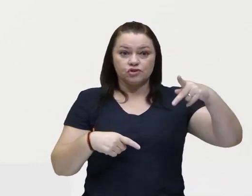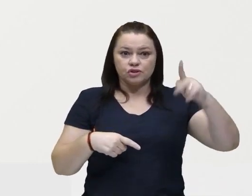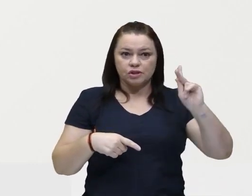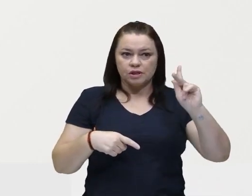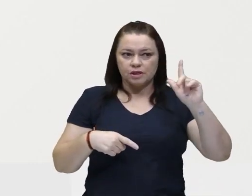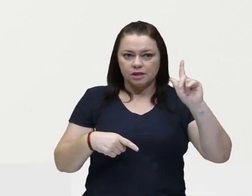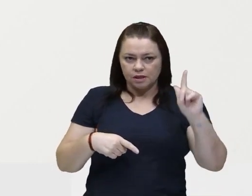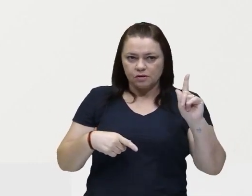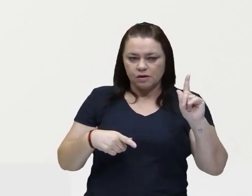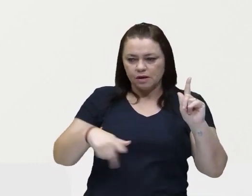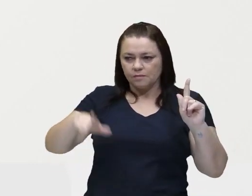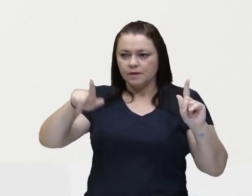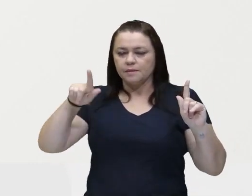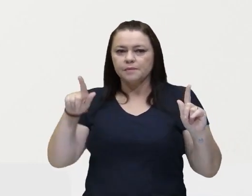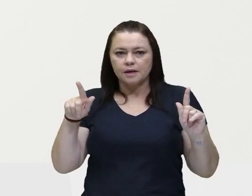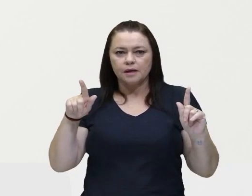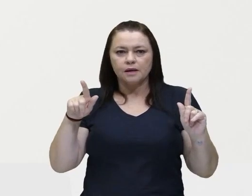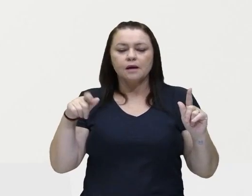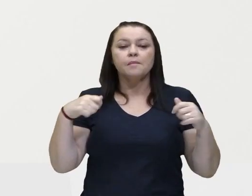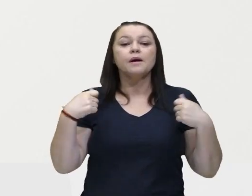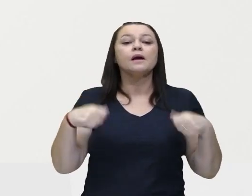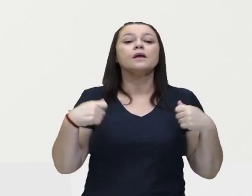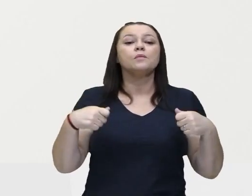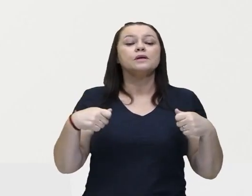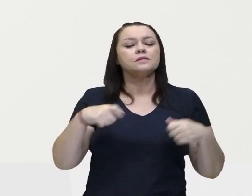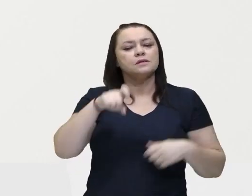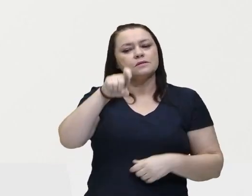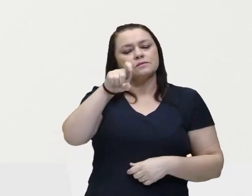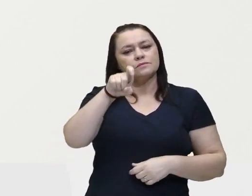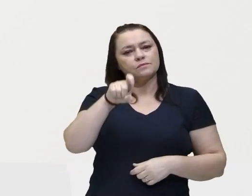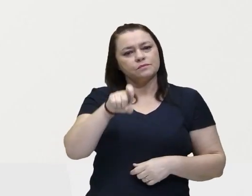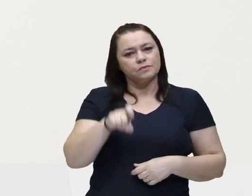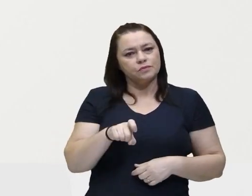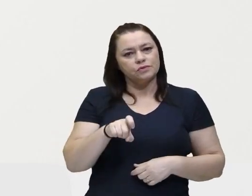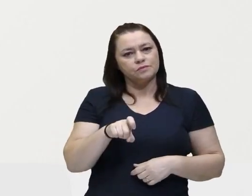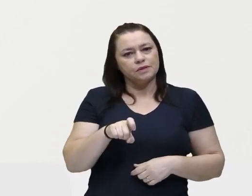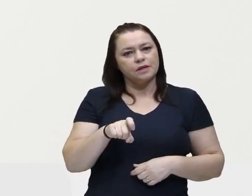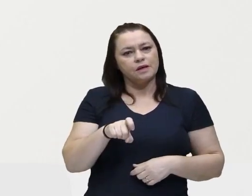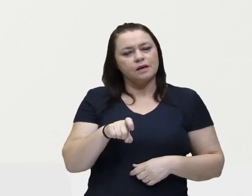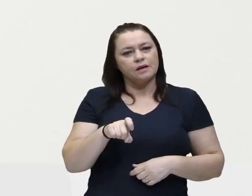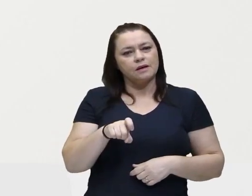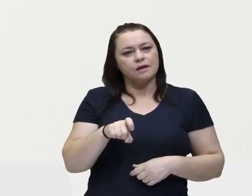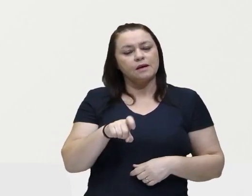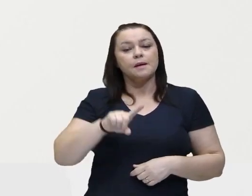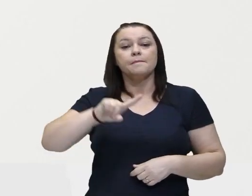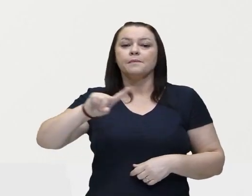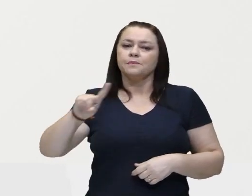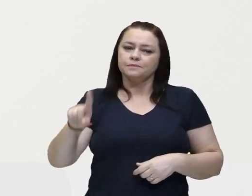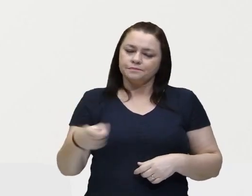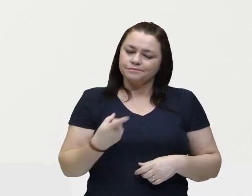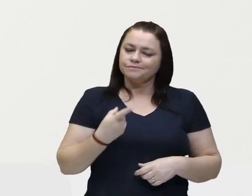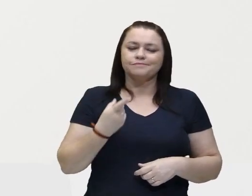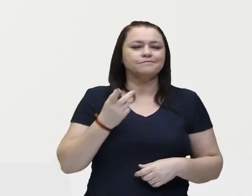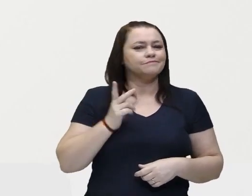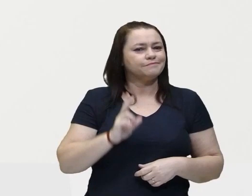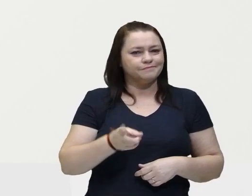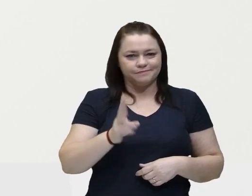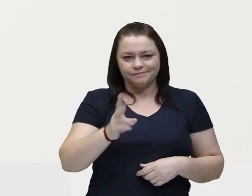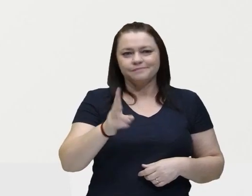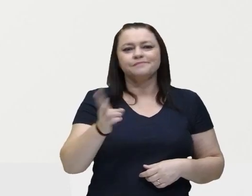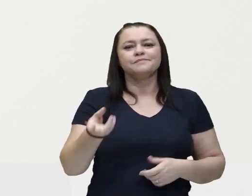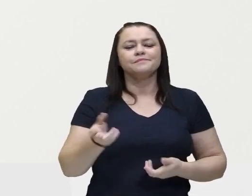que eu tenho que fazer? Basta eu multiplicar o valor que está em quilo por